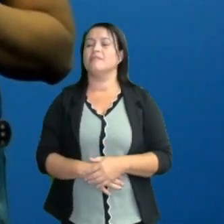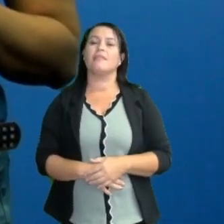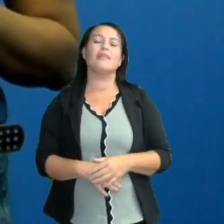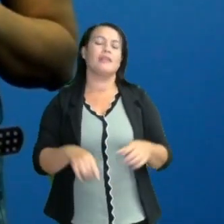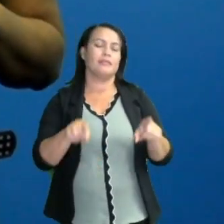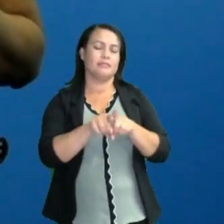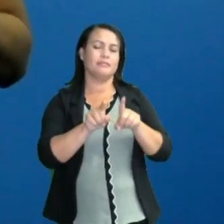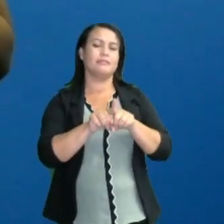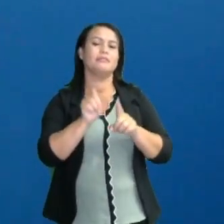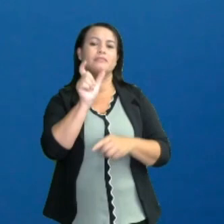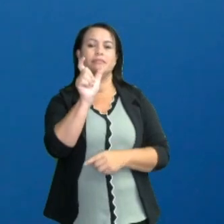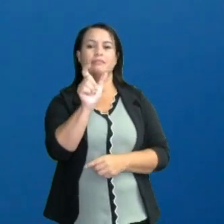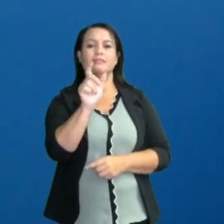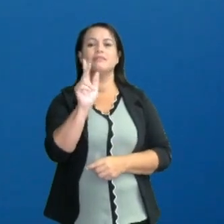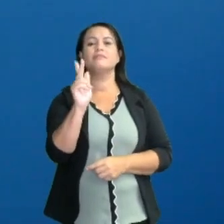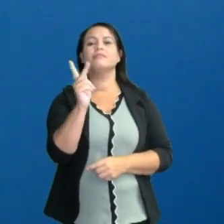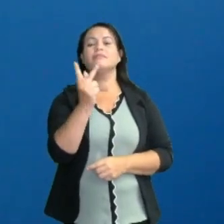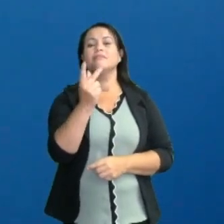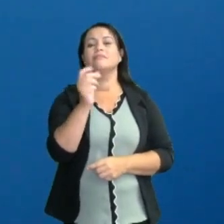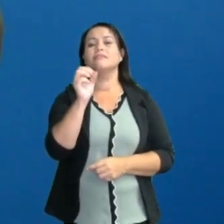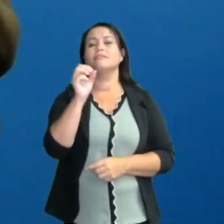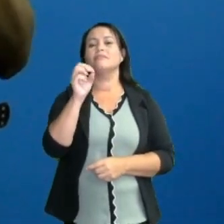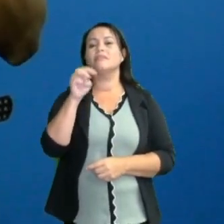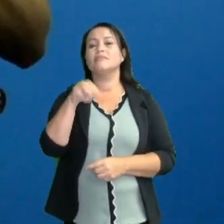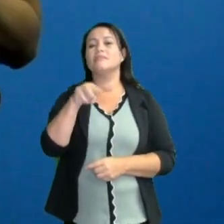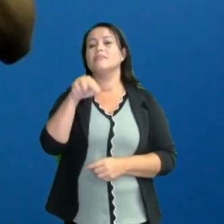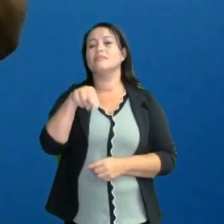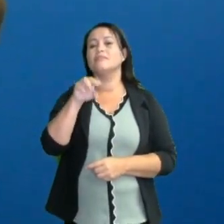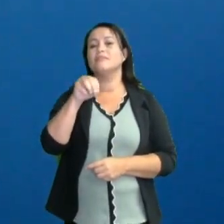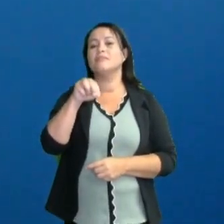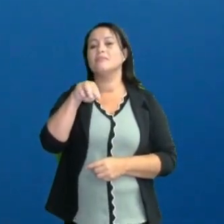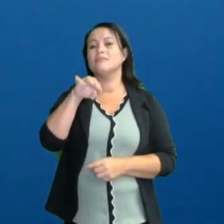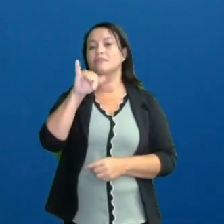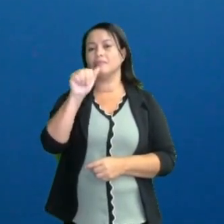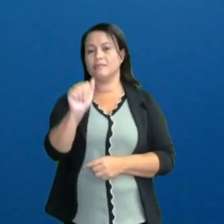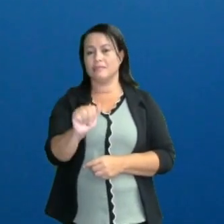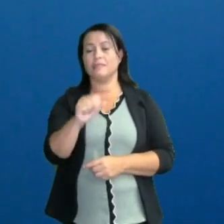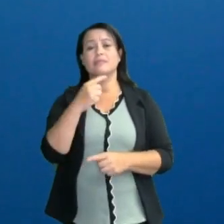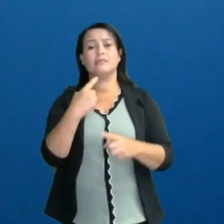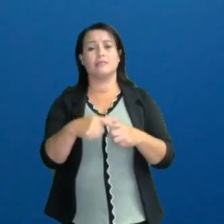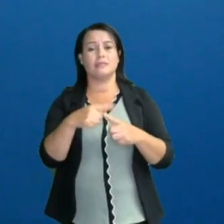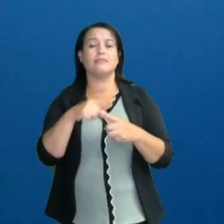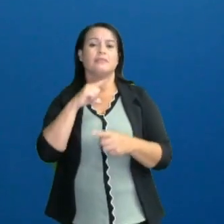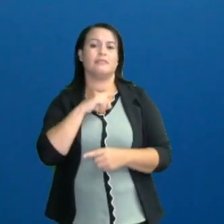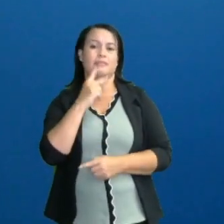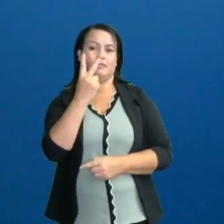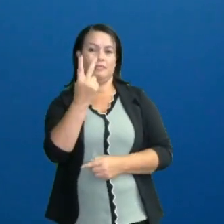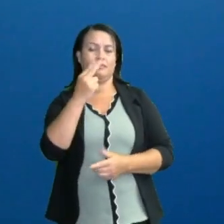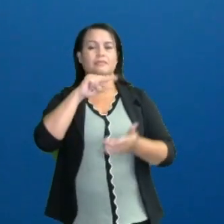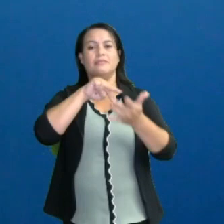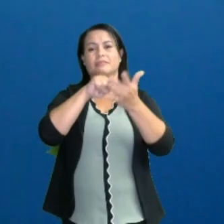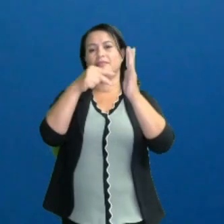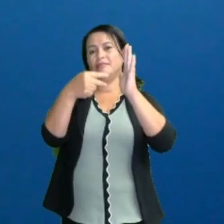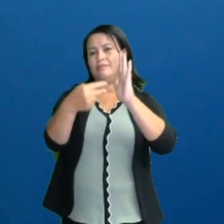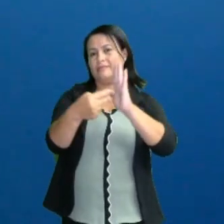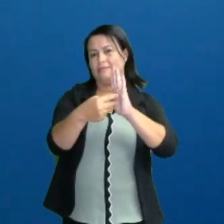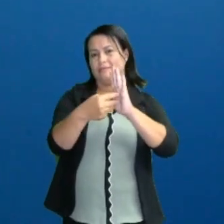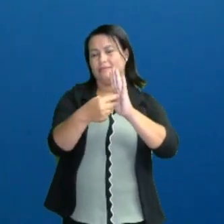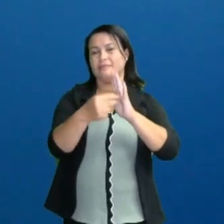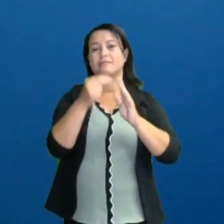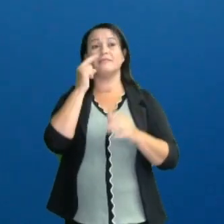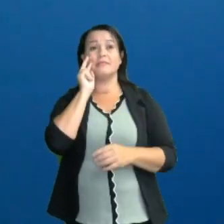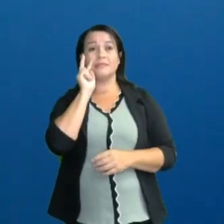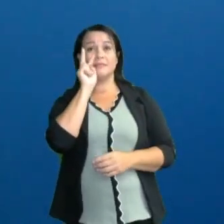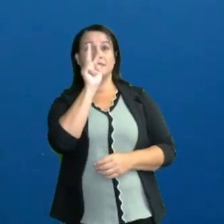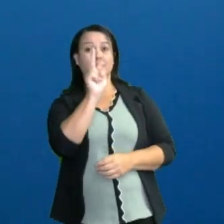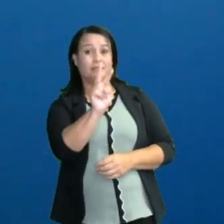E ela também é uma palavra, ela é homônima, porque ela tem dois sentidos.